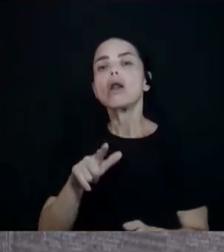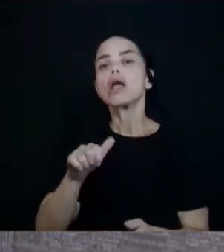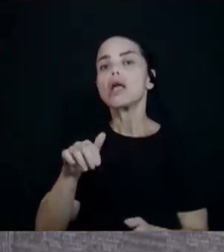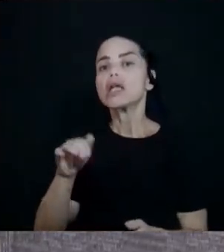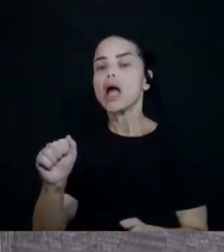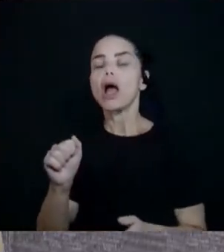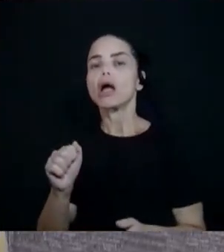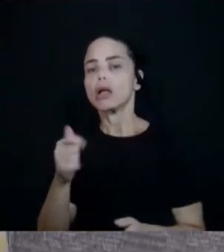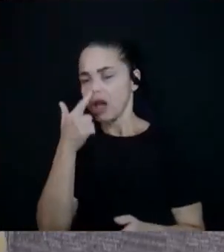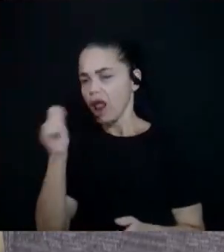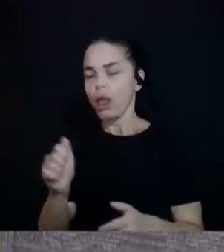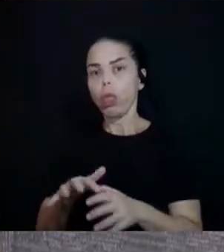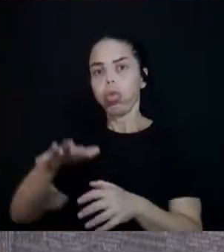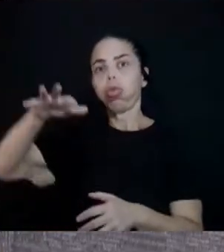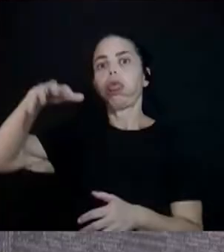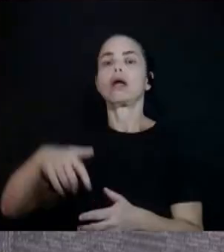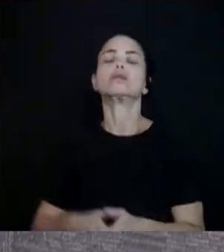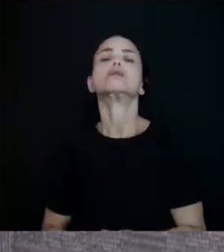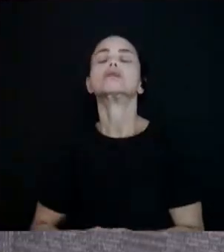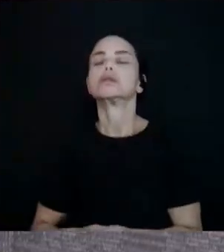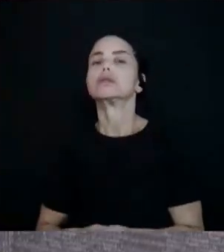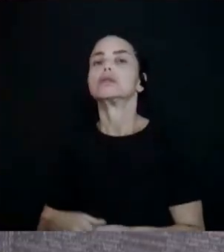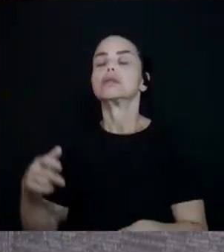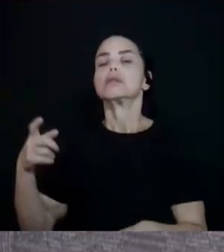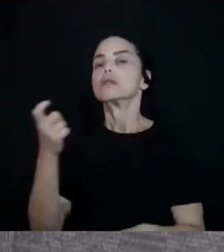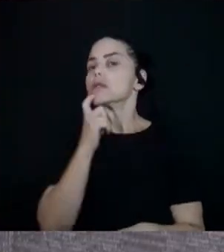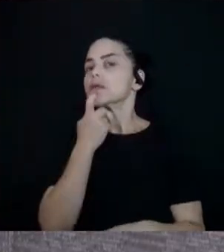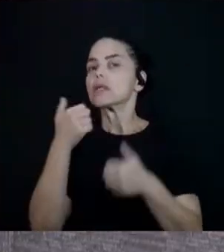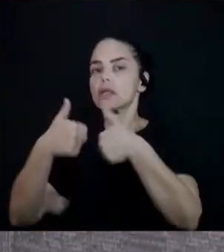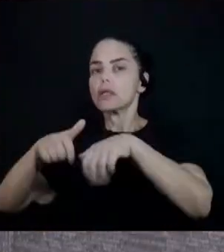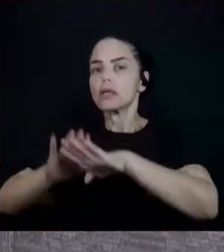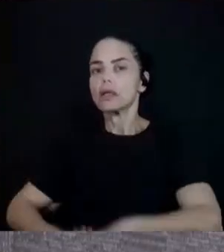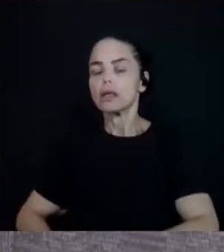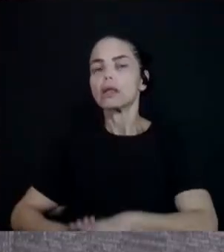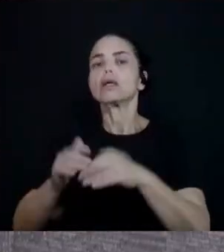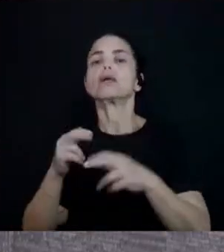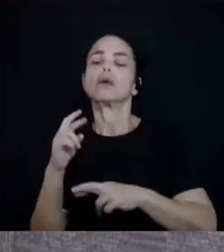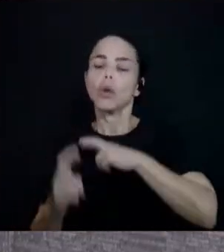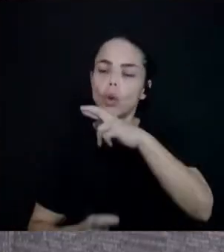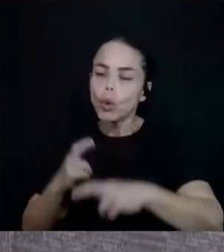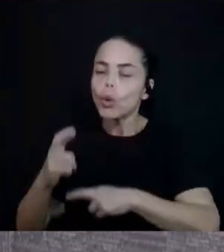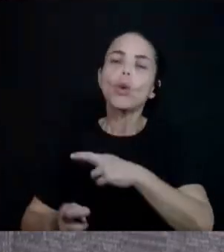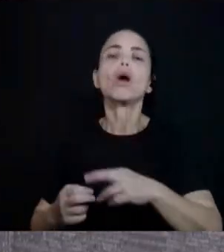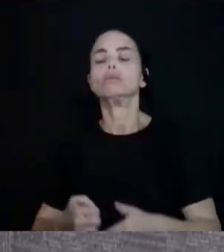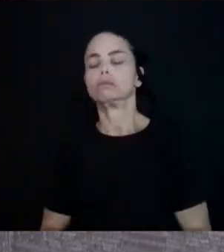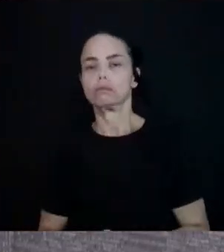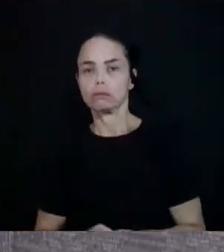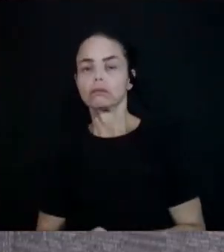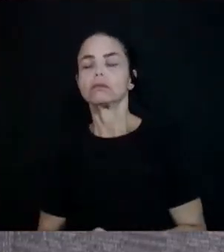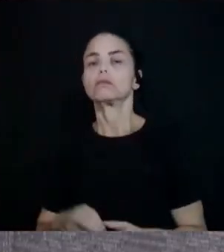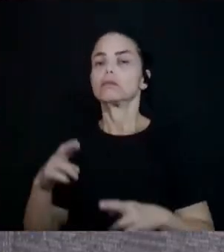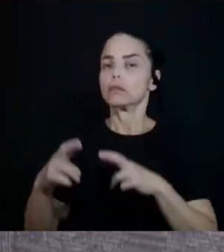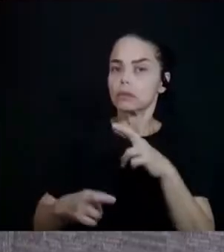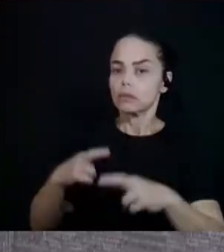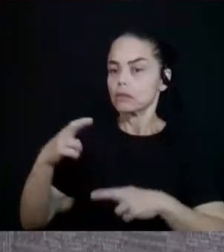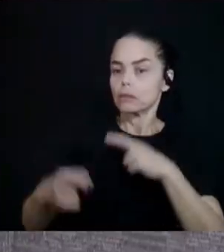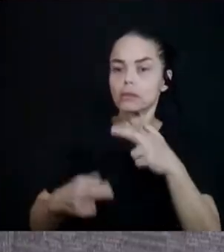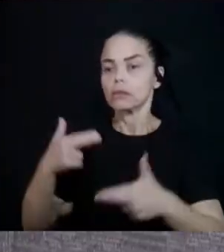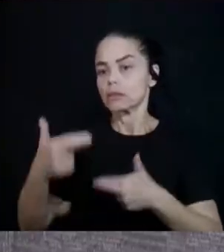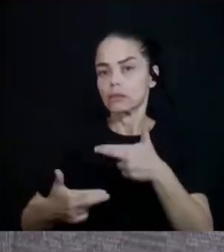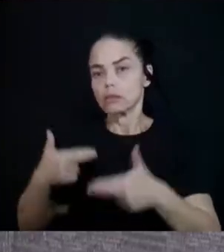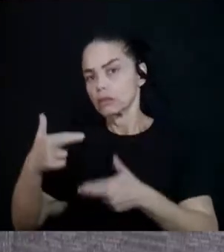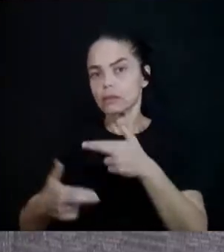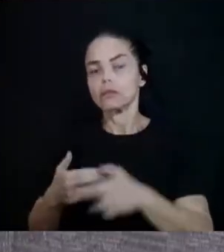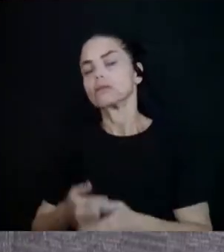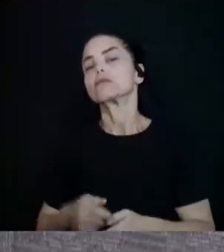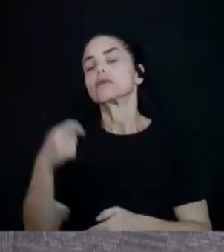ficar em Campinas e produzir, né, ser reciclado, produzir outro tipo de utilização desse resíduo, seja